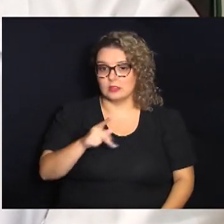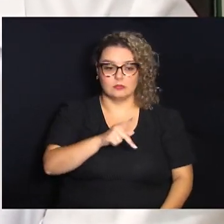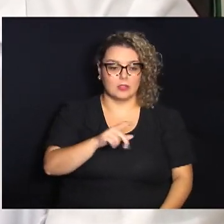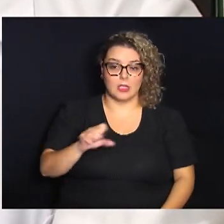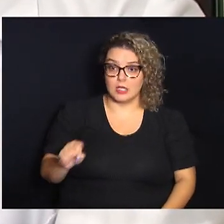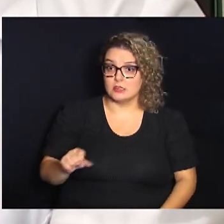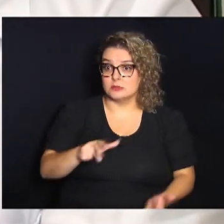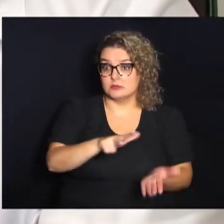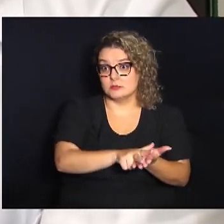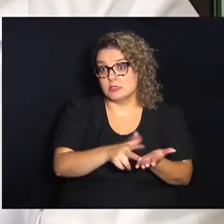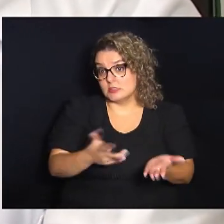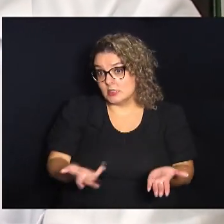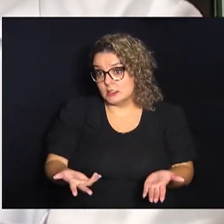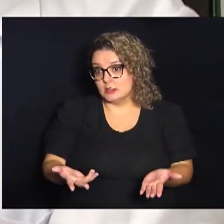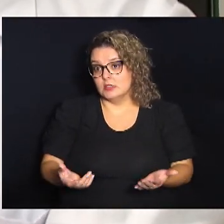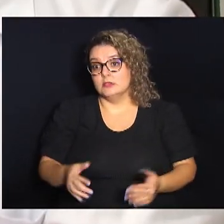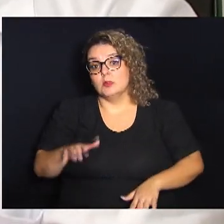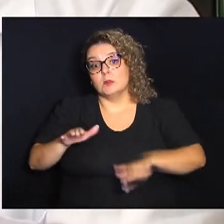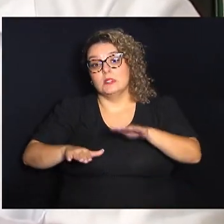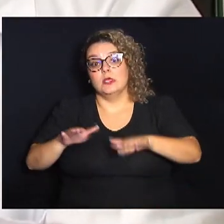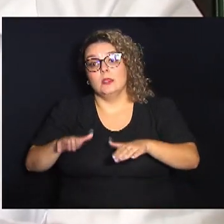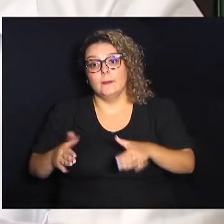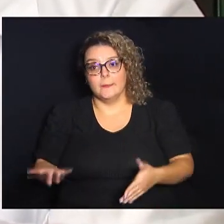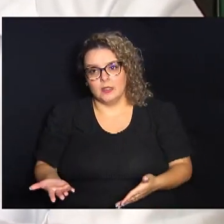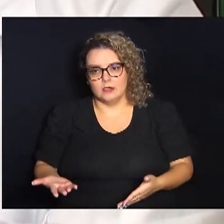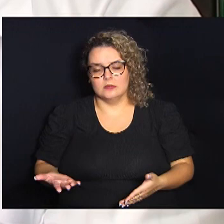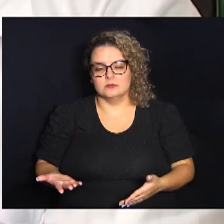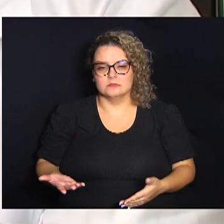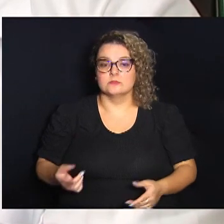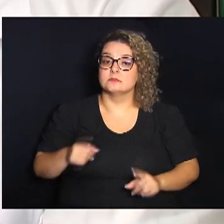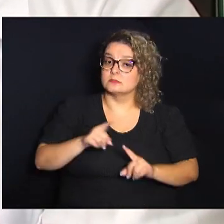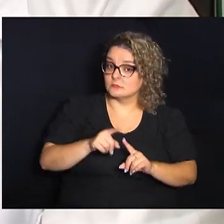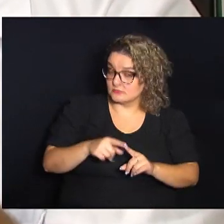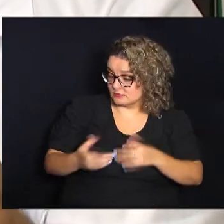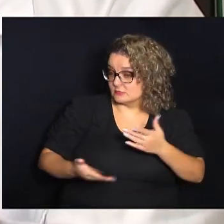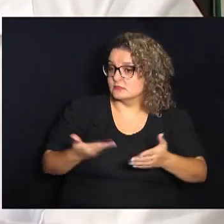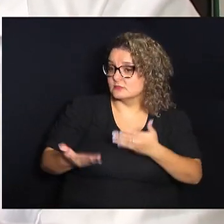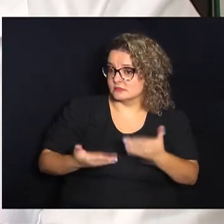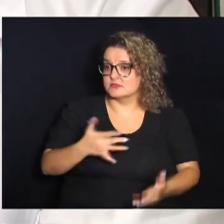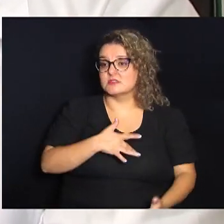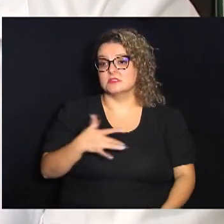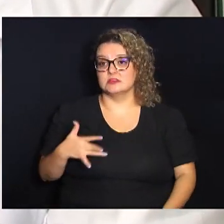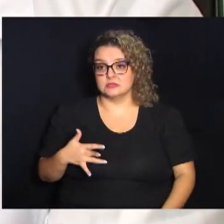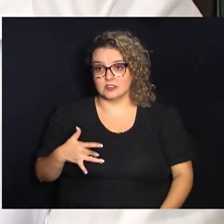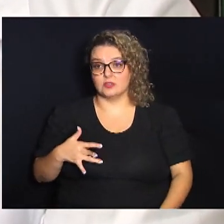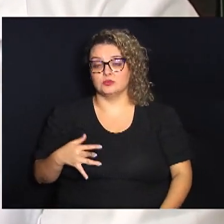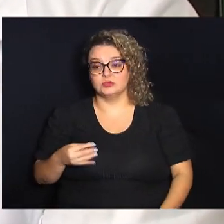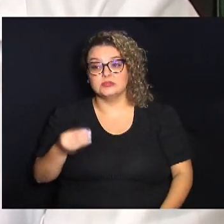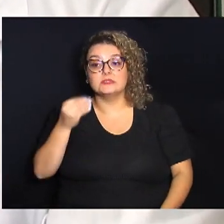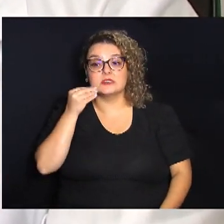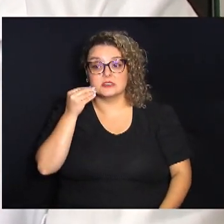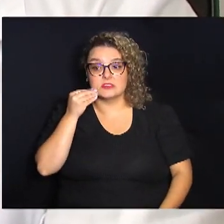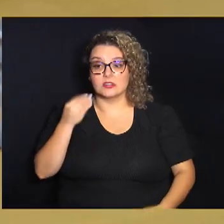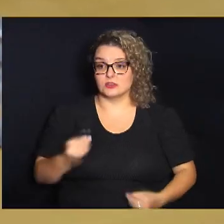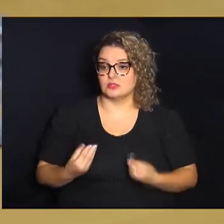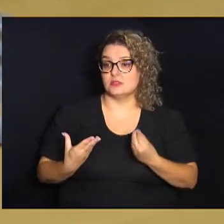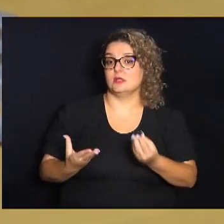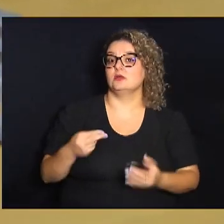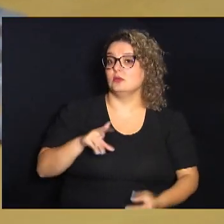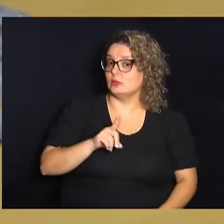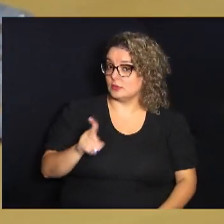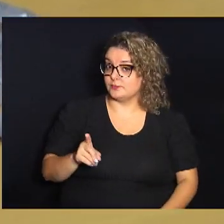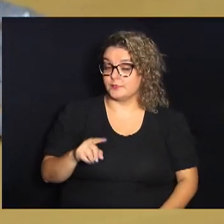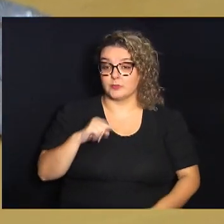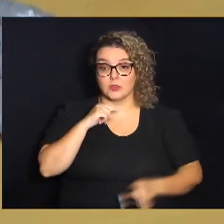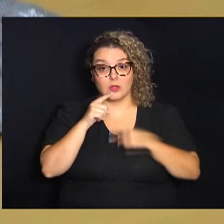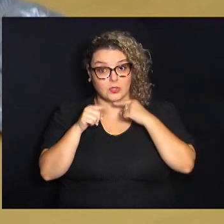internado, né? Então, isso depende do serviço, dependendo do tipo de serviço de saúde, esses testes podem ser oferecidos ou não. Na